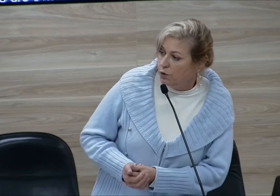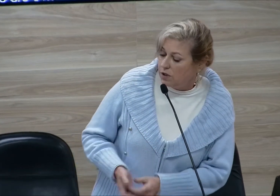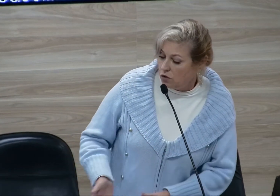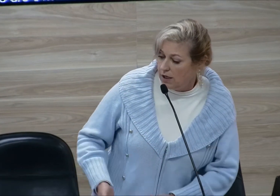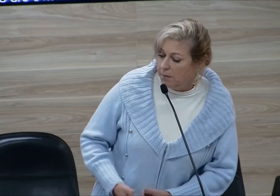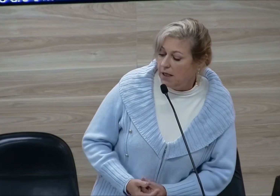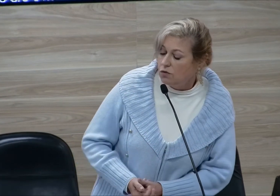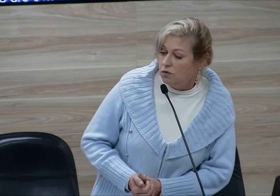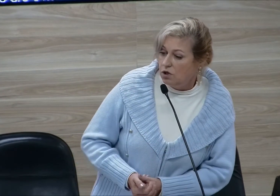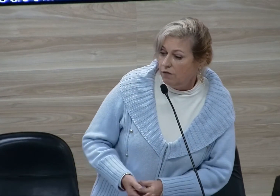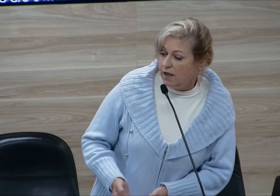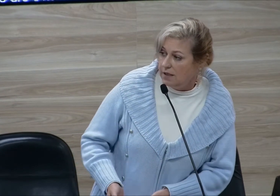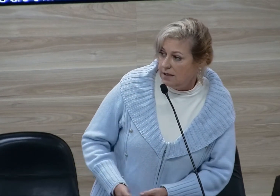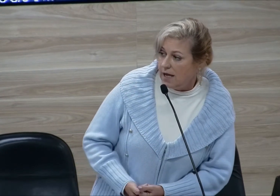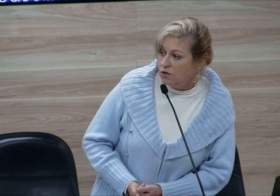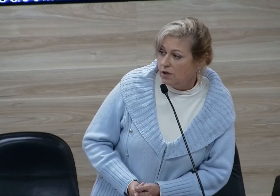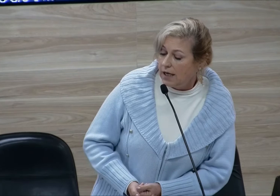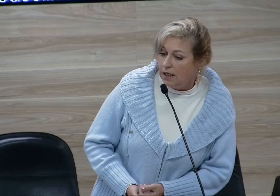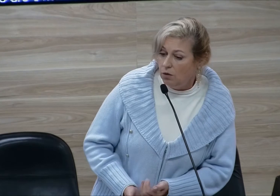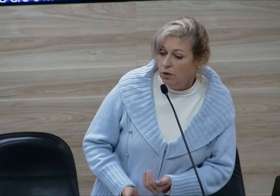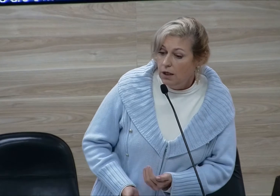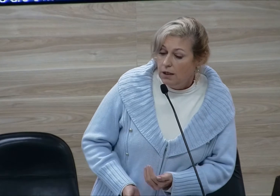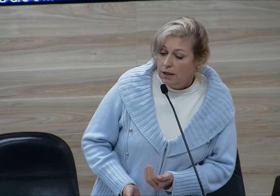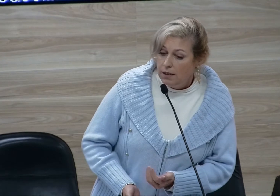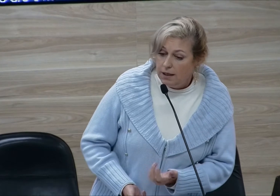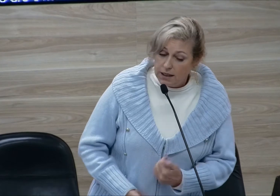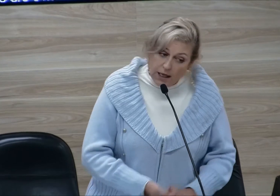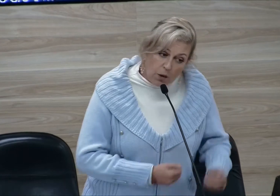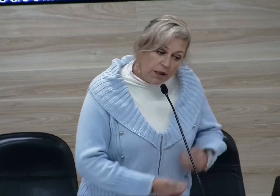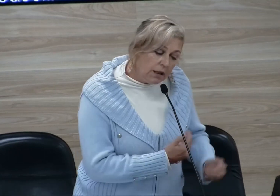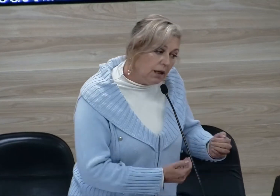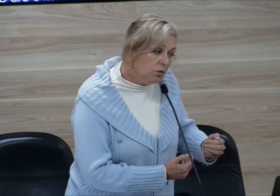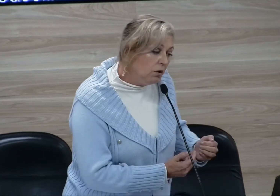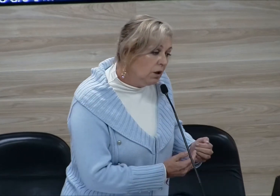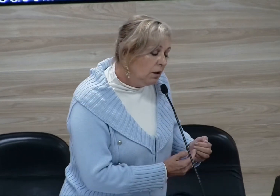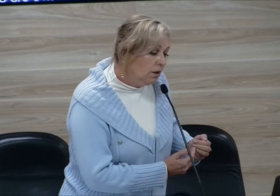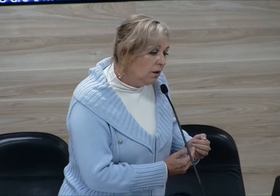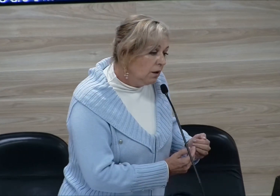alguns posicionamentos diferenciados daquilo que eu